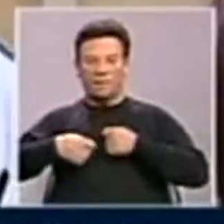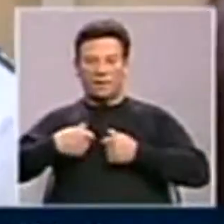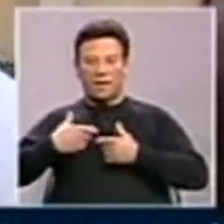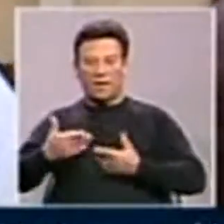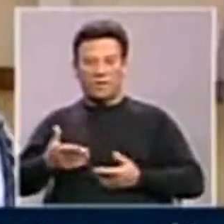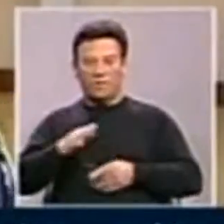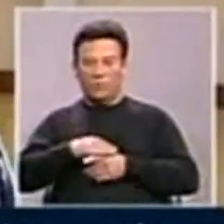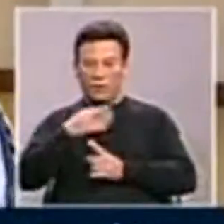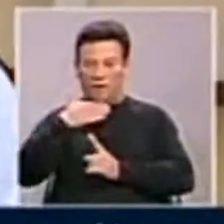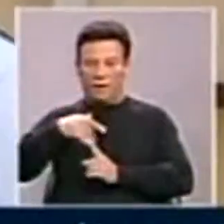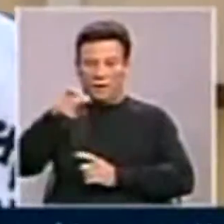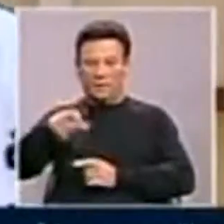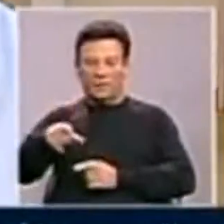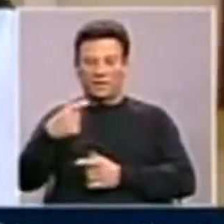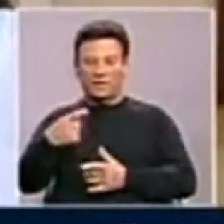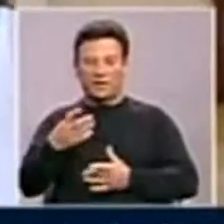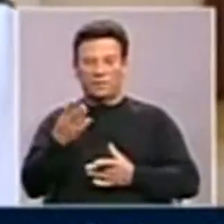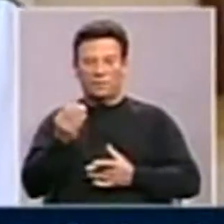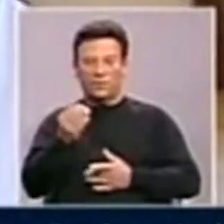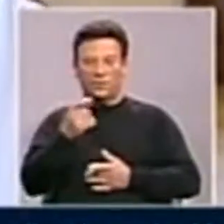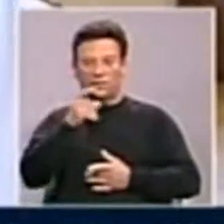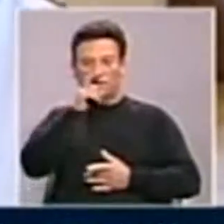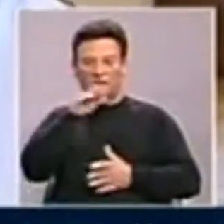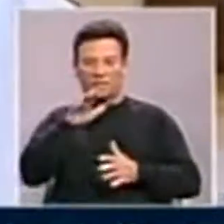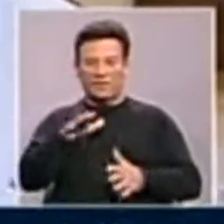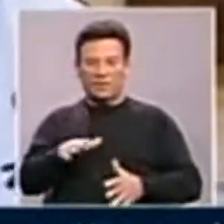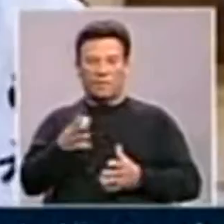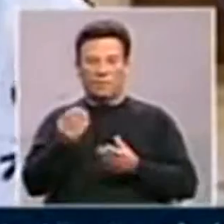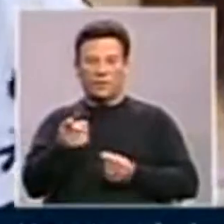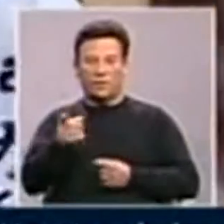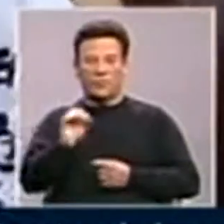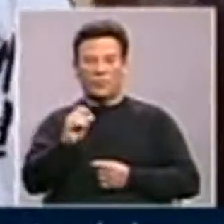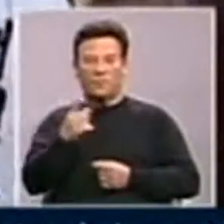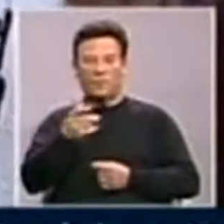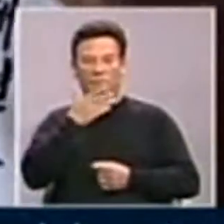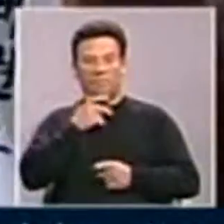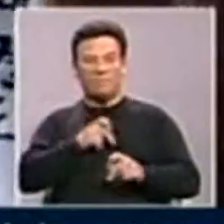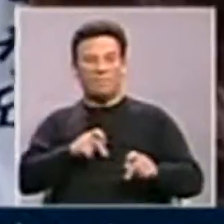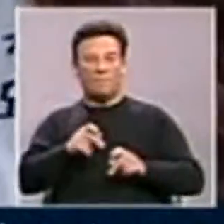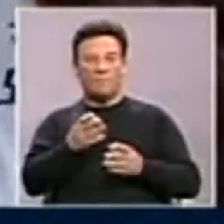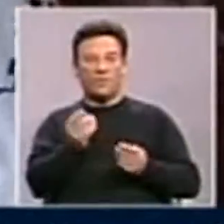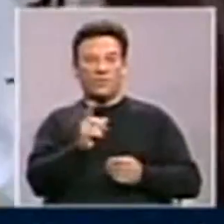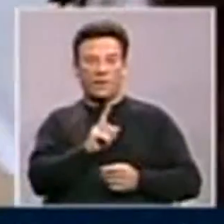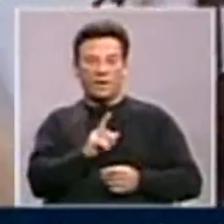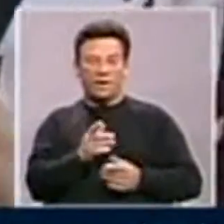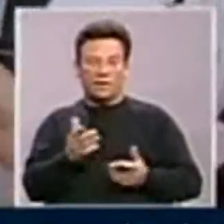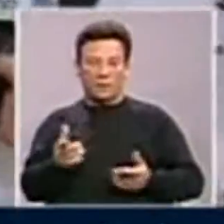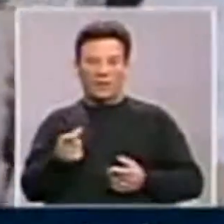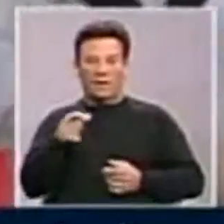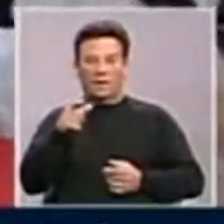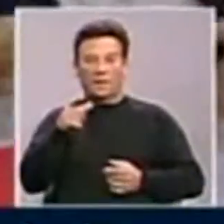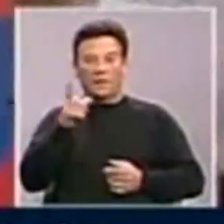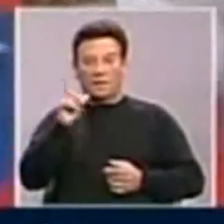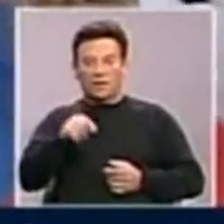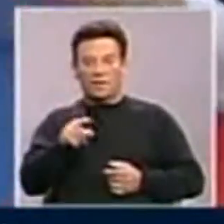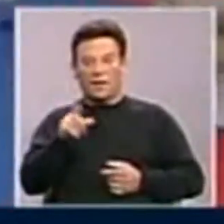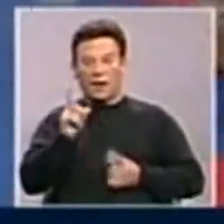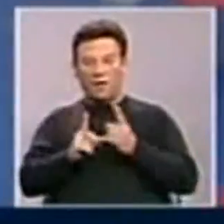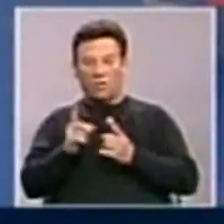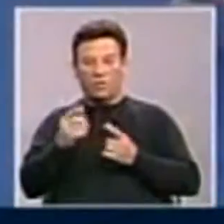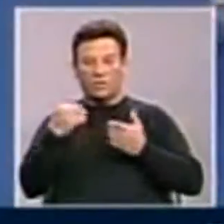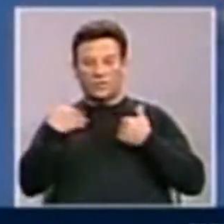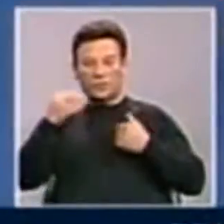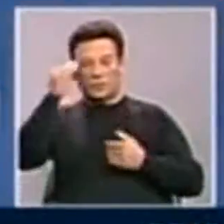flexibilidade, porque nestas idades eles estão muito estáticos, não têm mobilidade muita, e nomeadamente